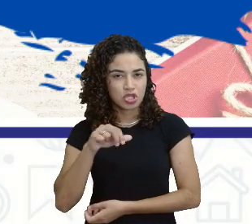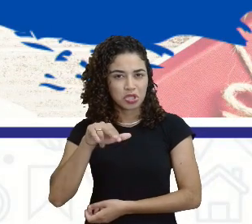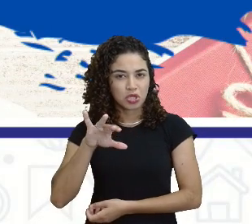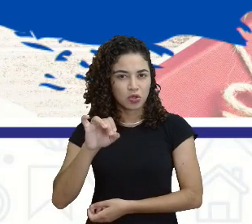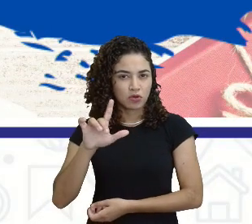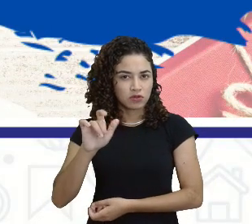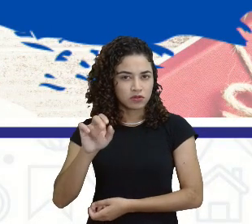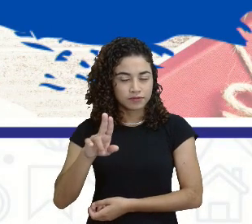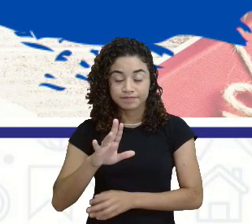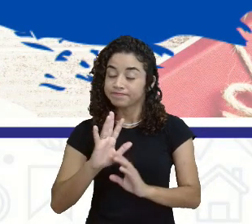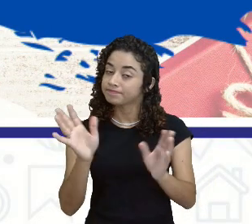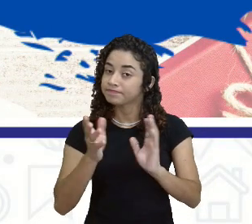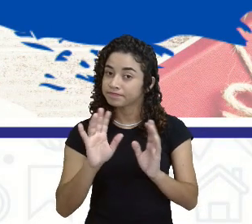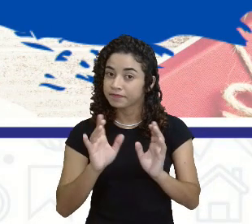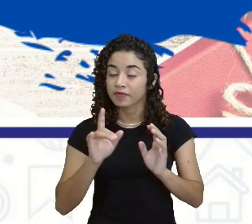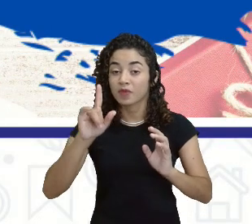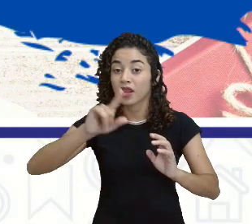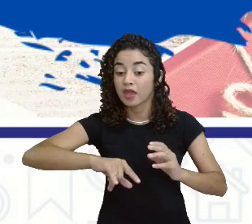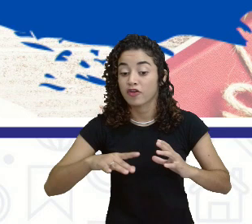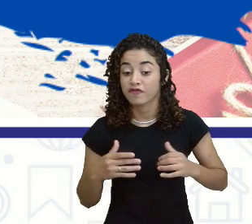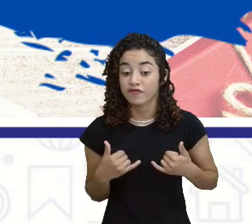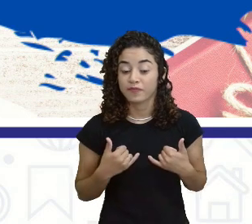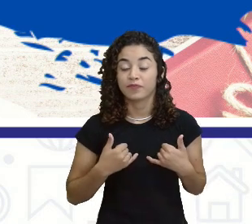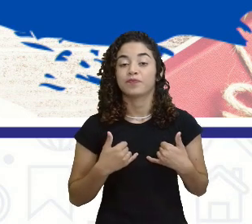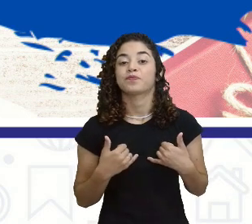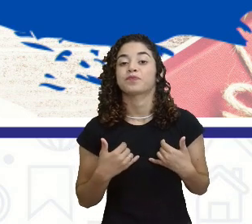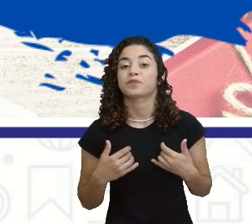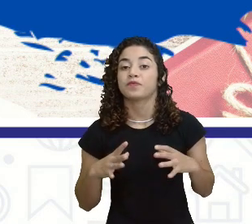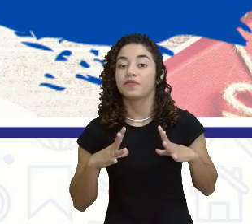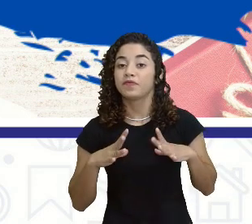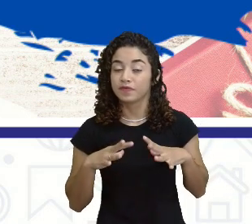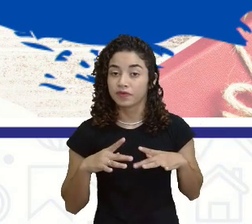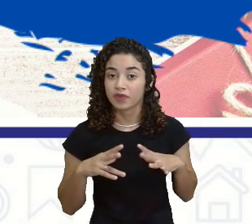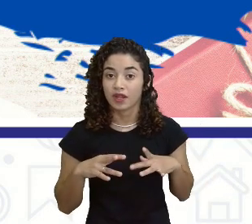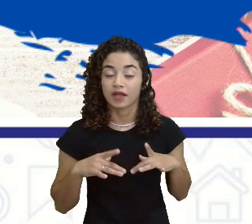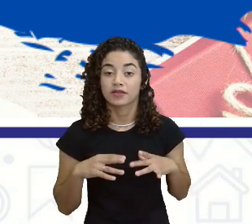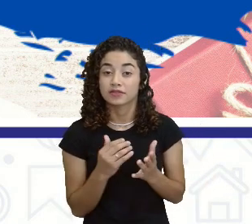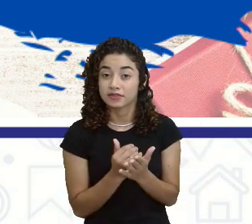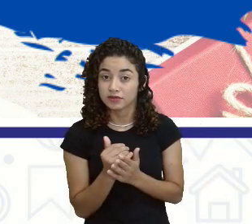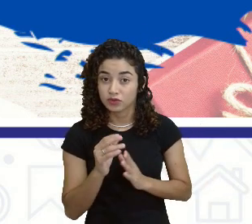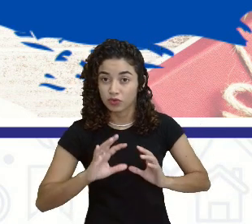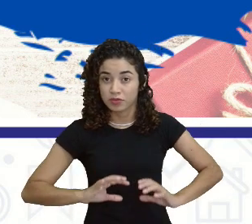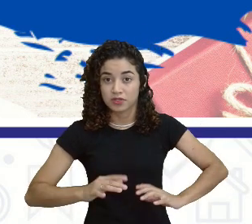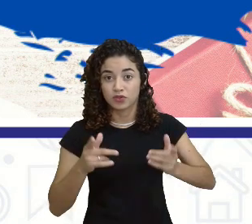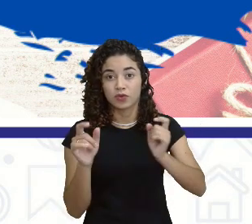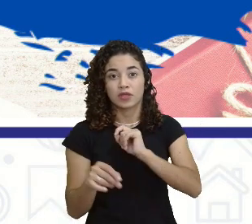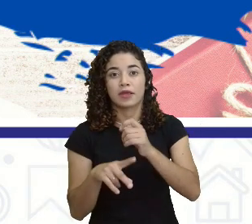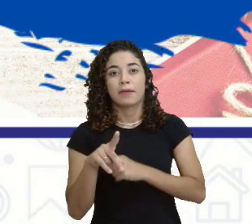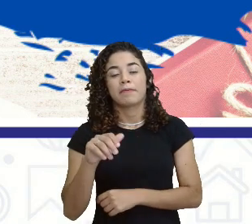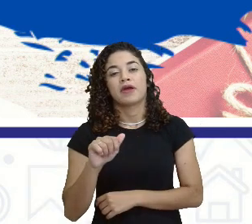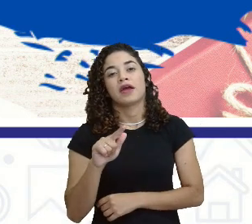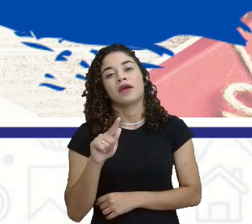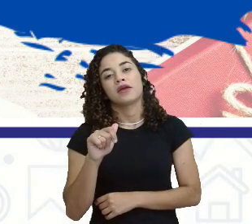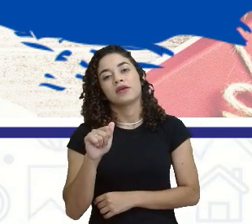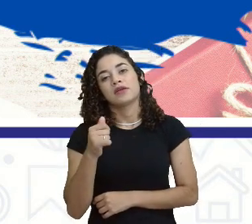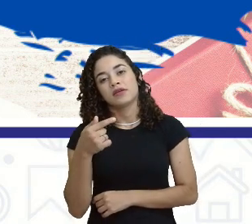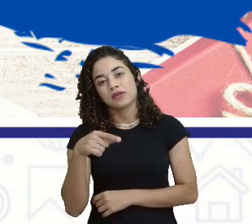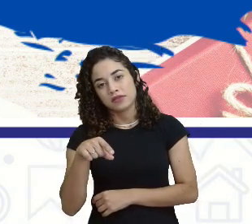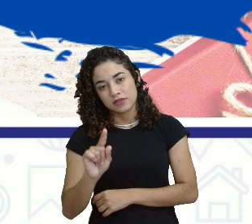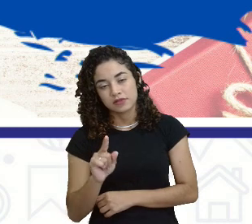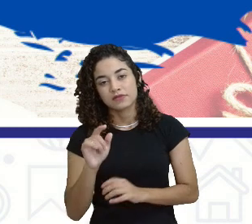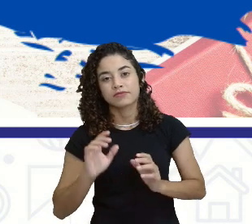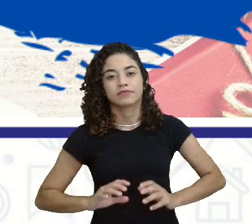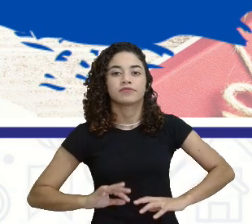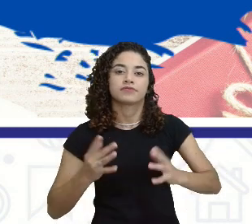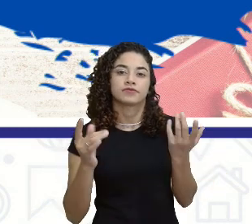dia do Natal, é um feriado inicialmente, né, e comemoração pagã, que era comemorado anualmente